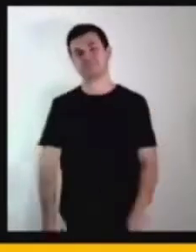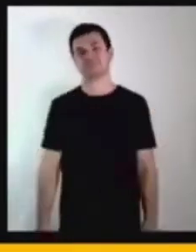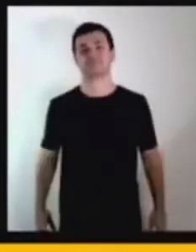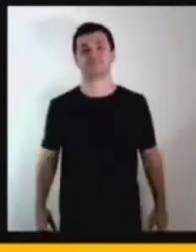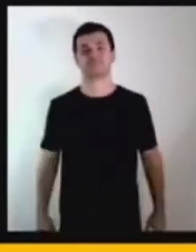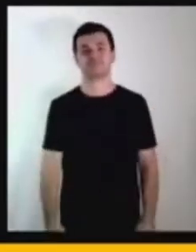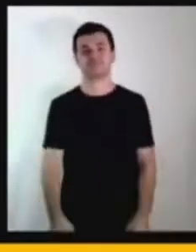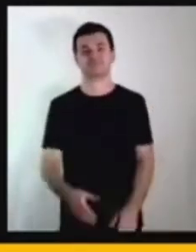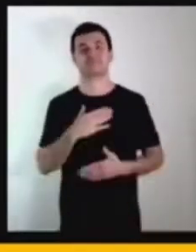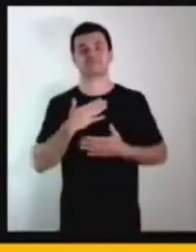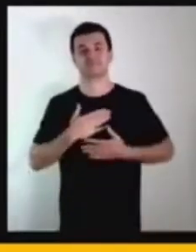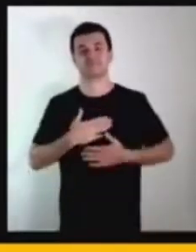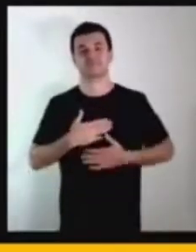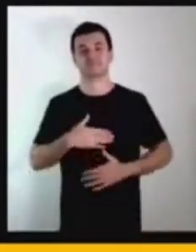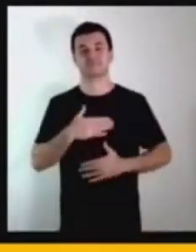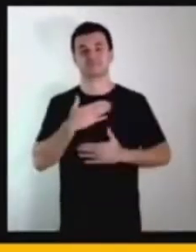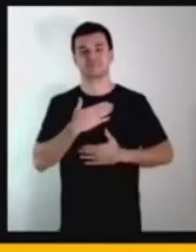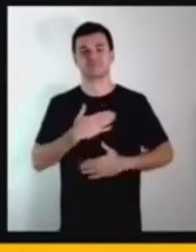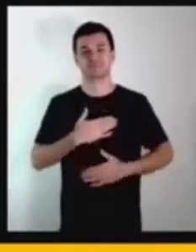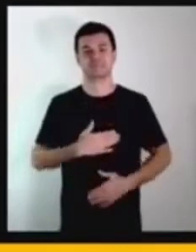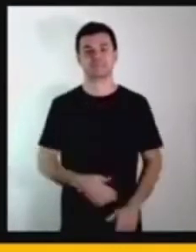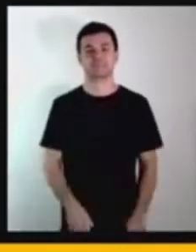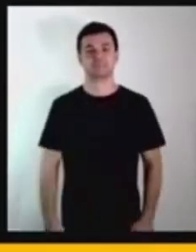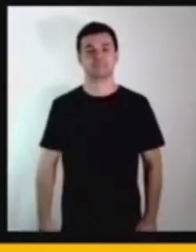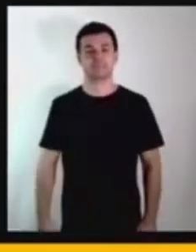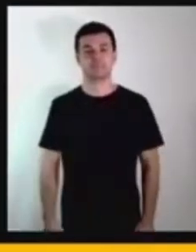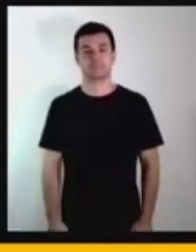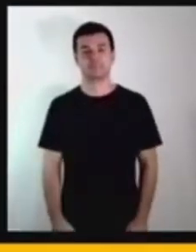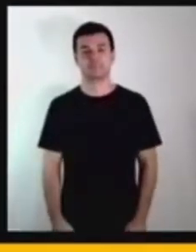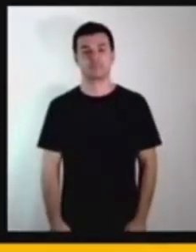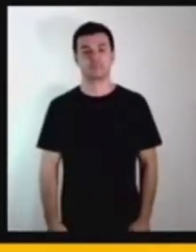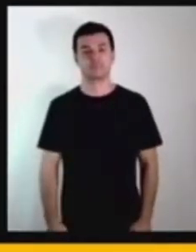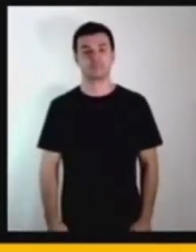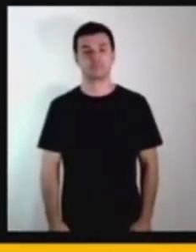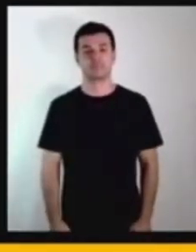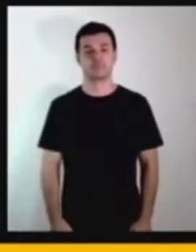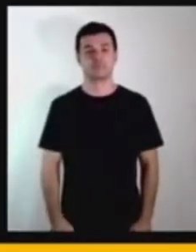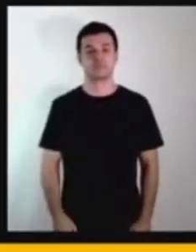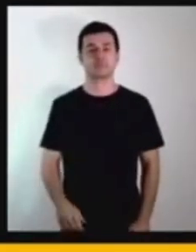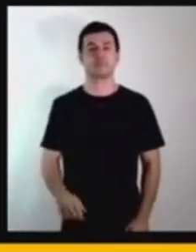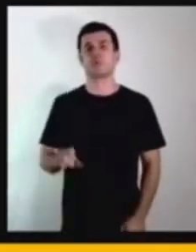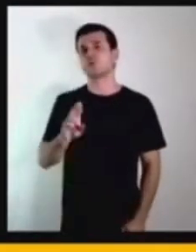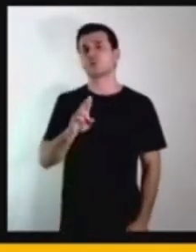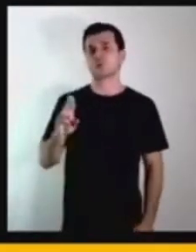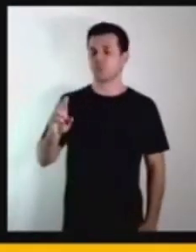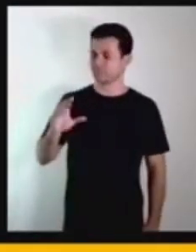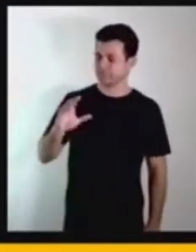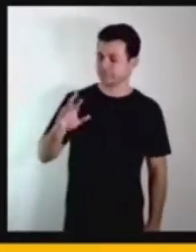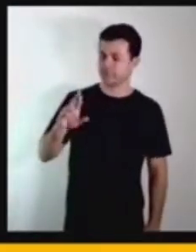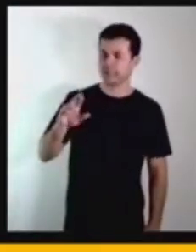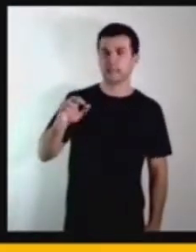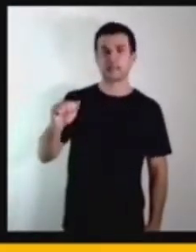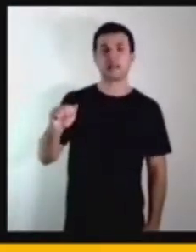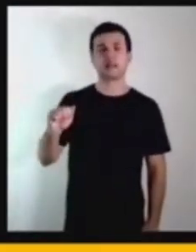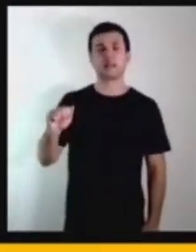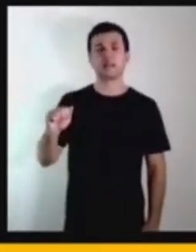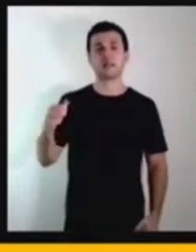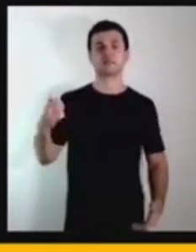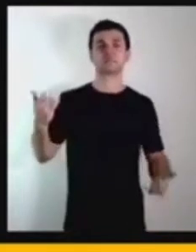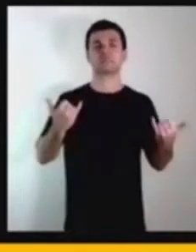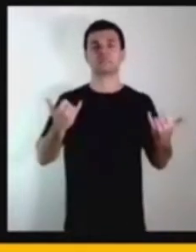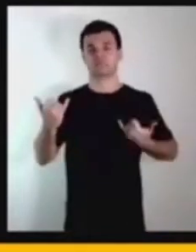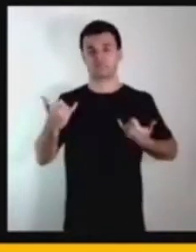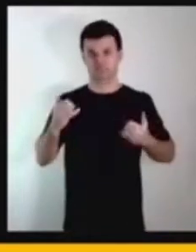fica tranquila. Qual a arroba da Clara? É de Clara, né? Pessoal da produção, jogue